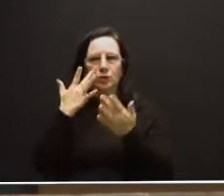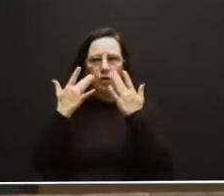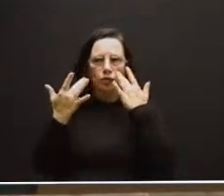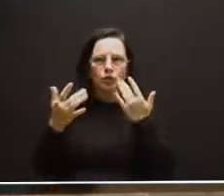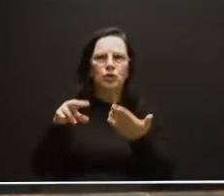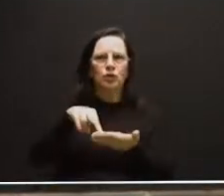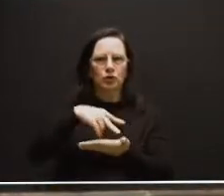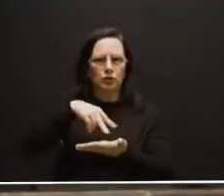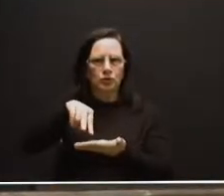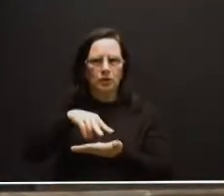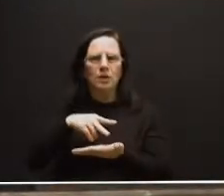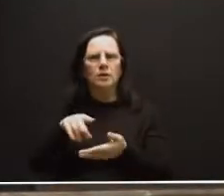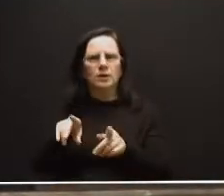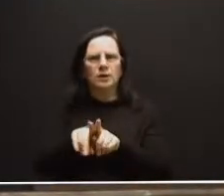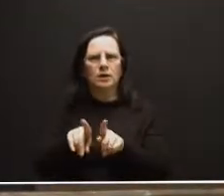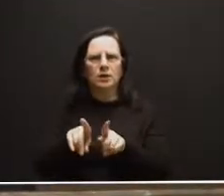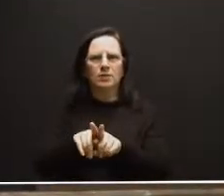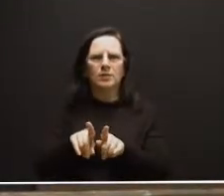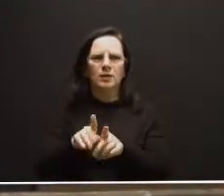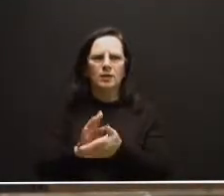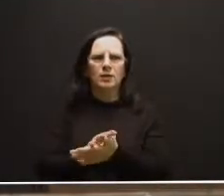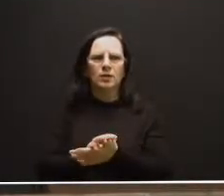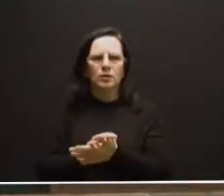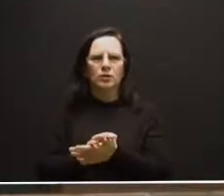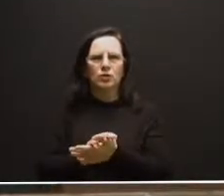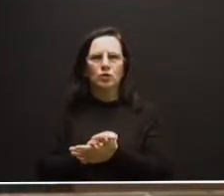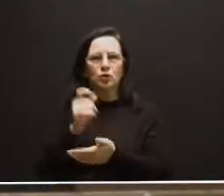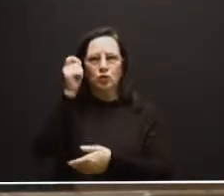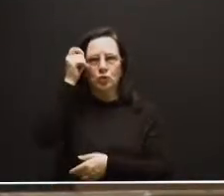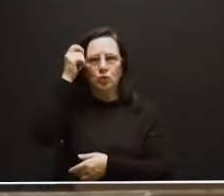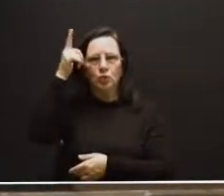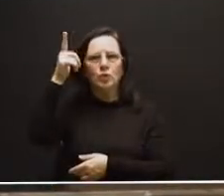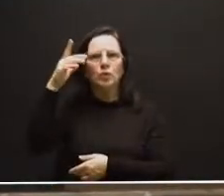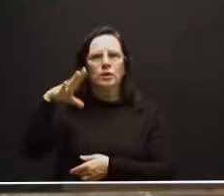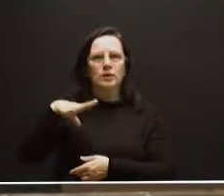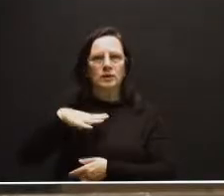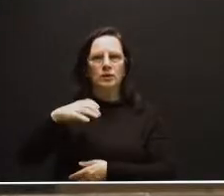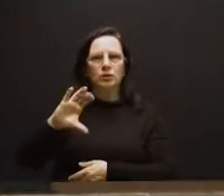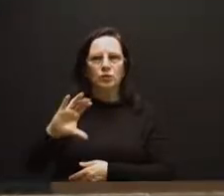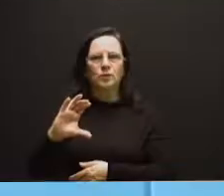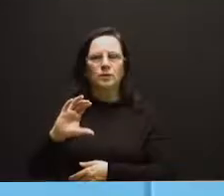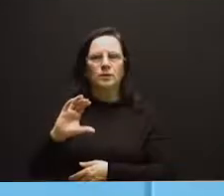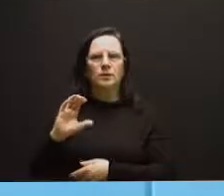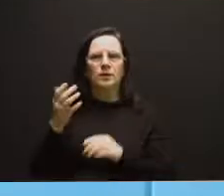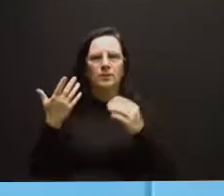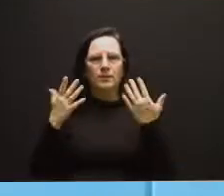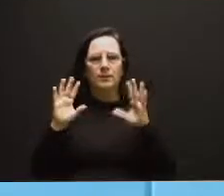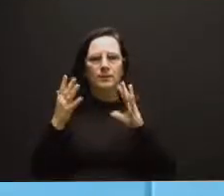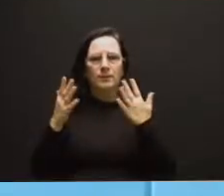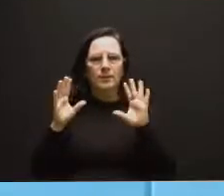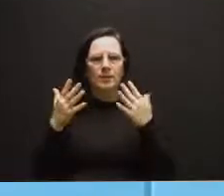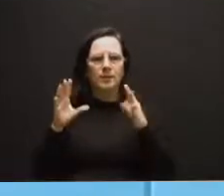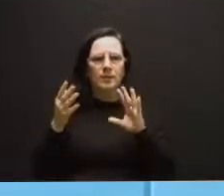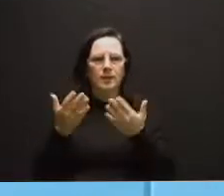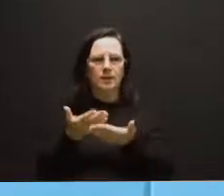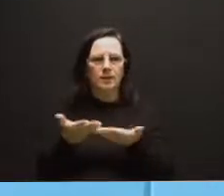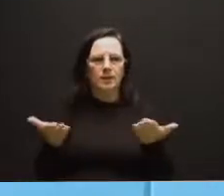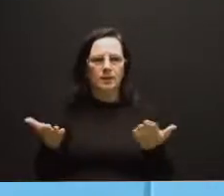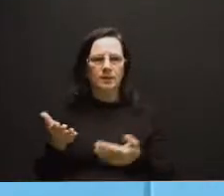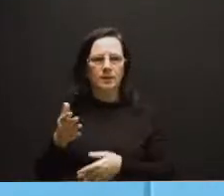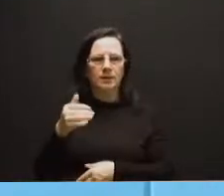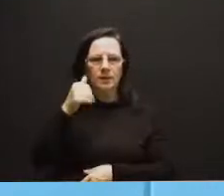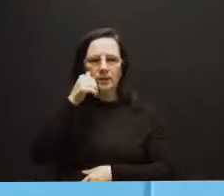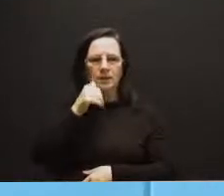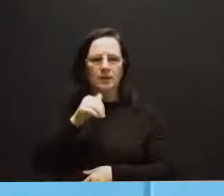artística perdão e também a parte cultural da nossa cidade parabéns á a asb que